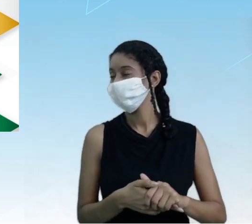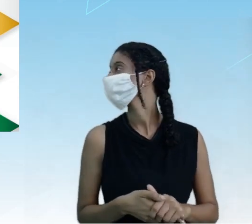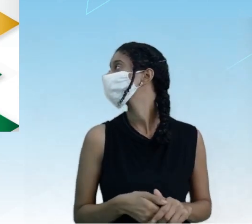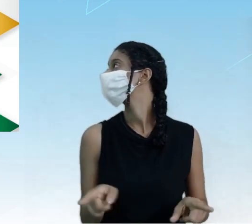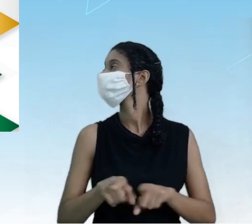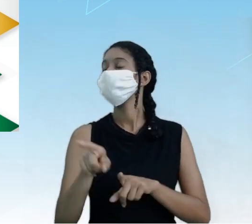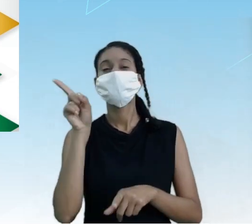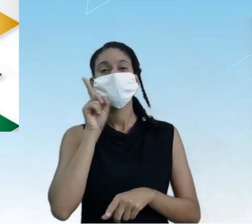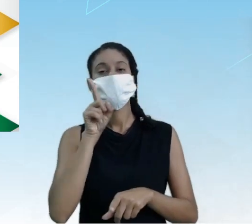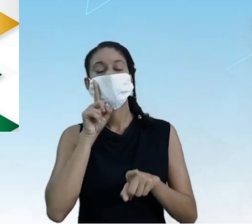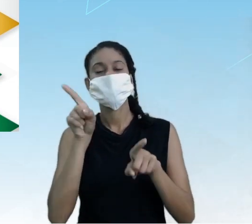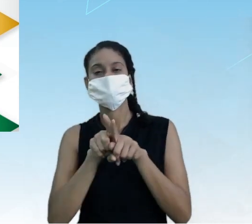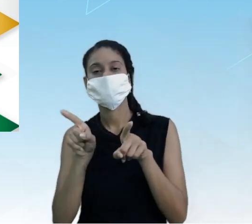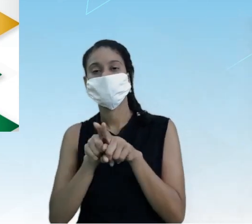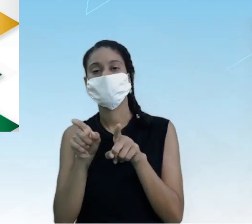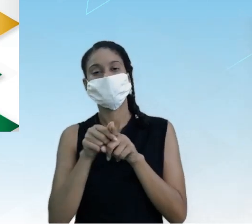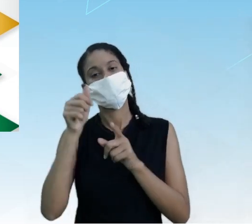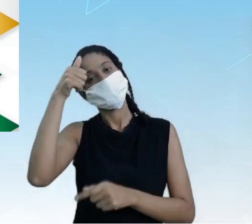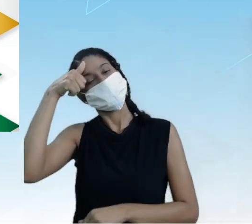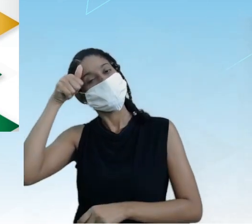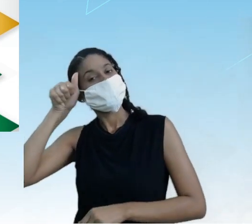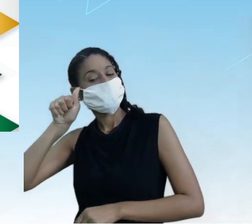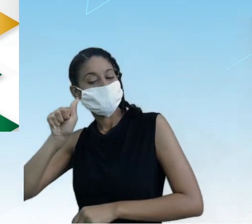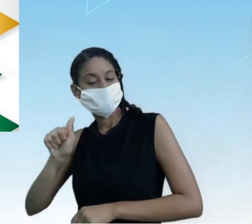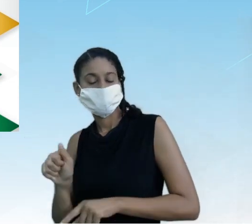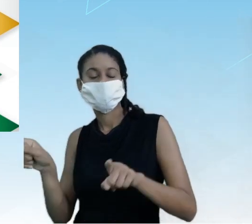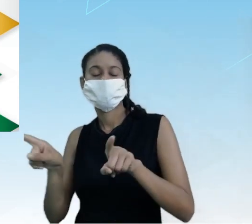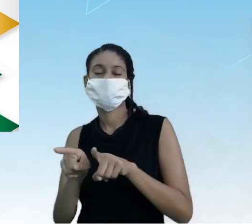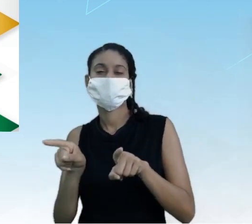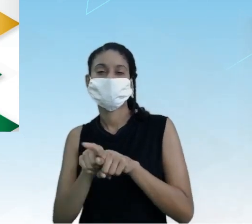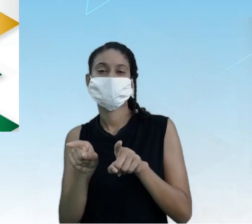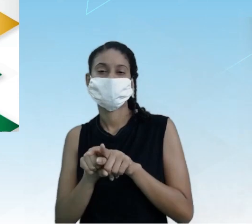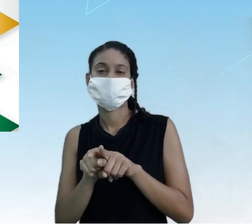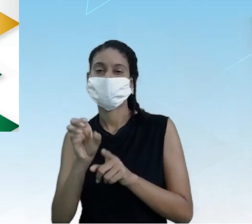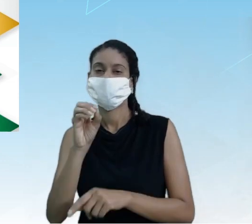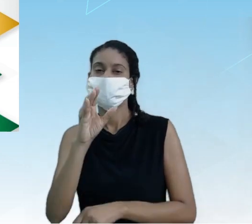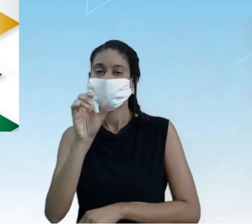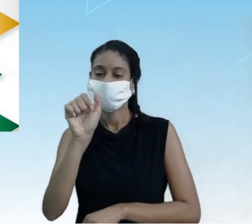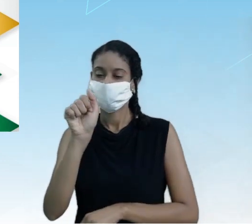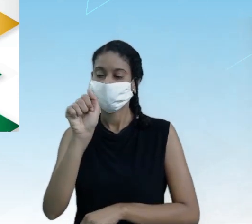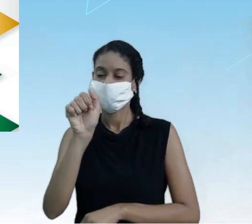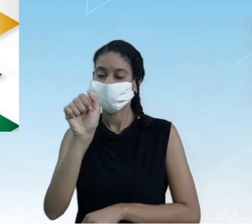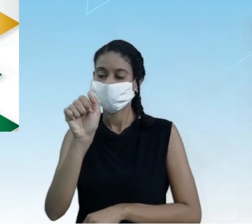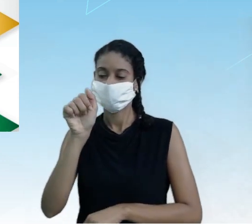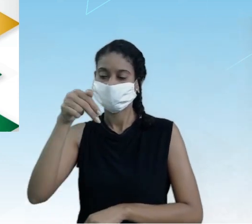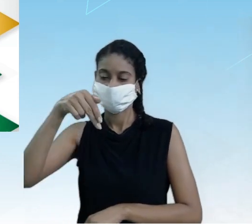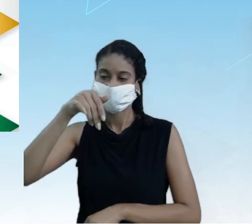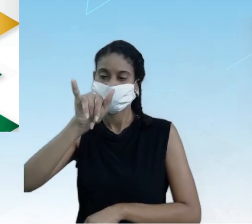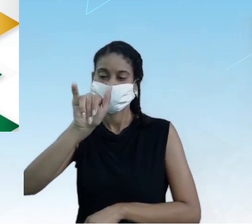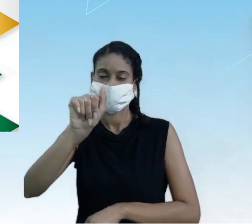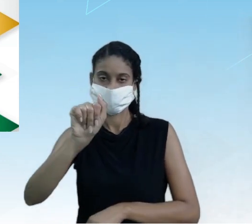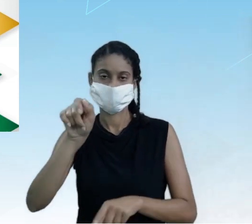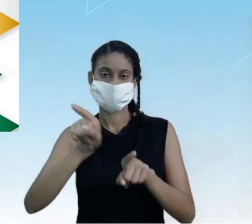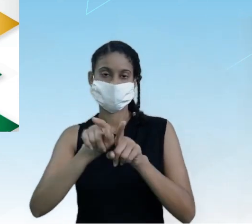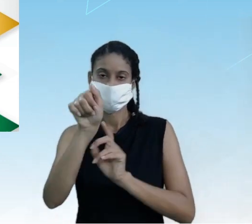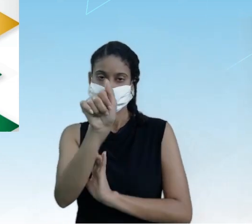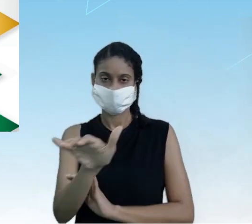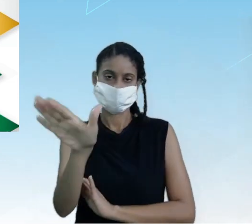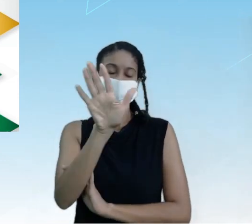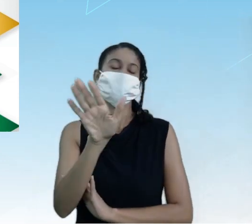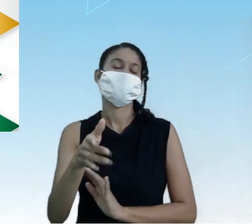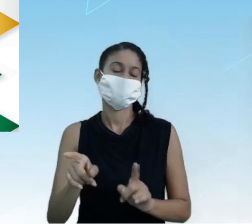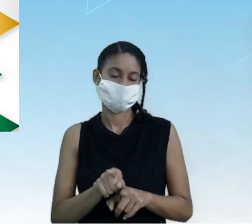and Oceania. Ele vai para a América de uma maneira geral, né, central e muito mais, Ásia, África